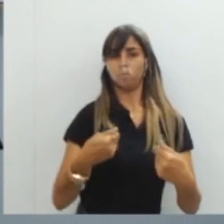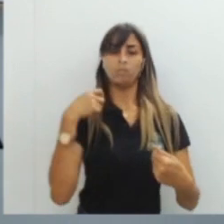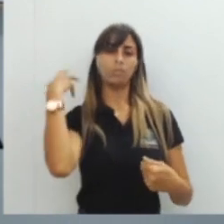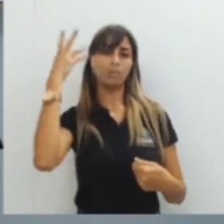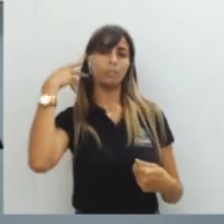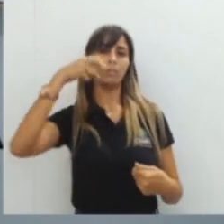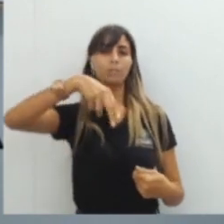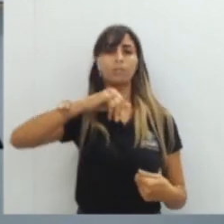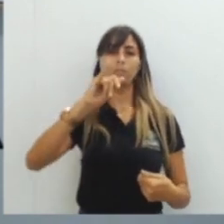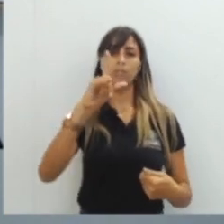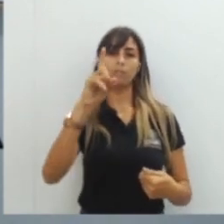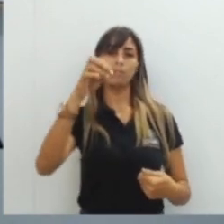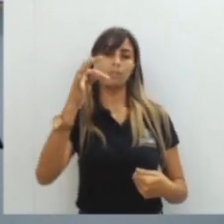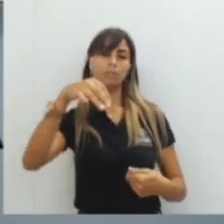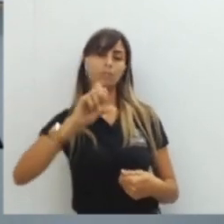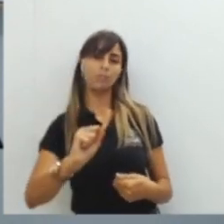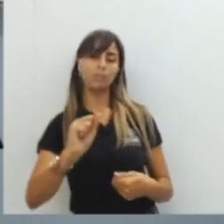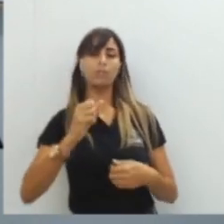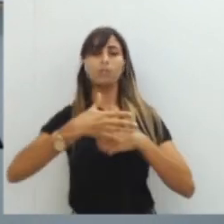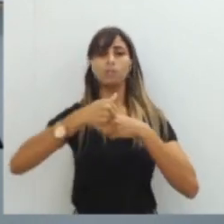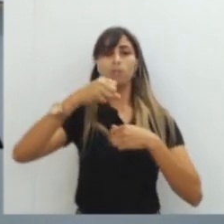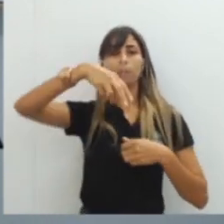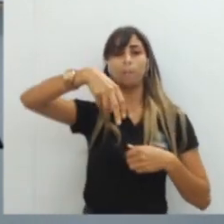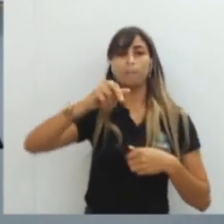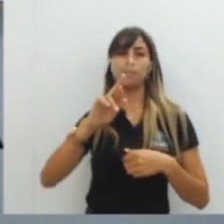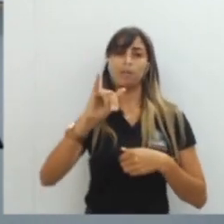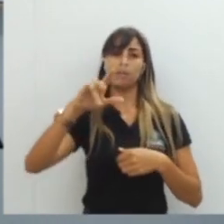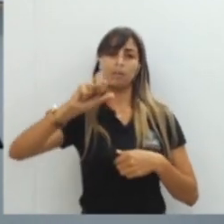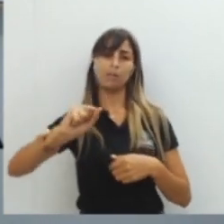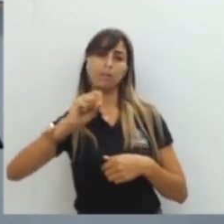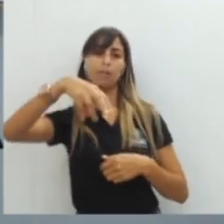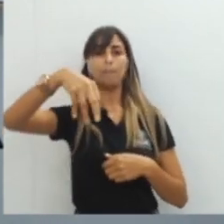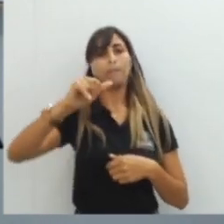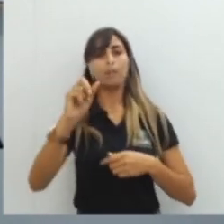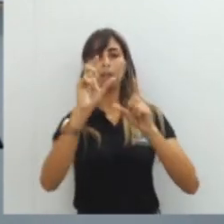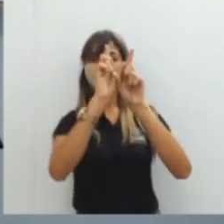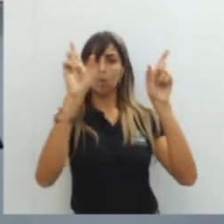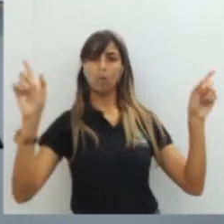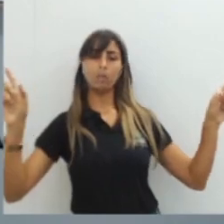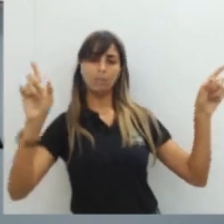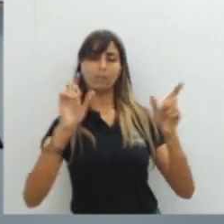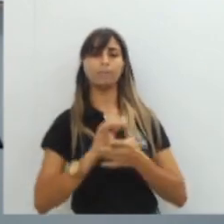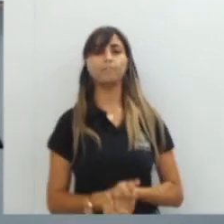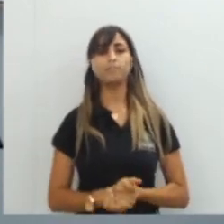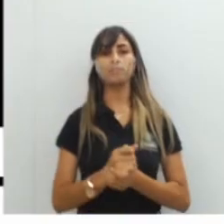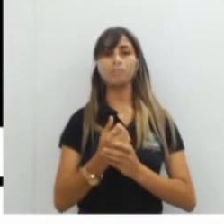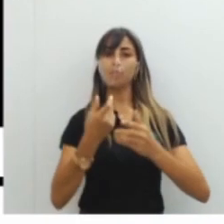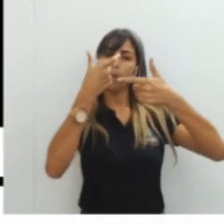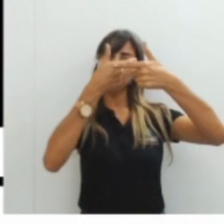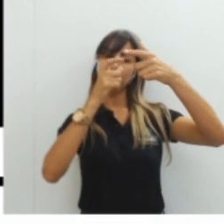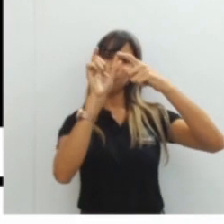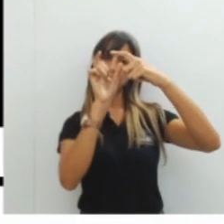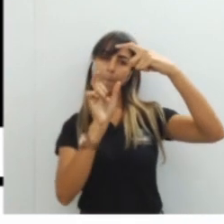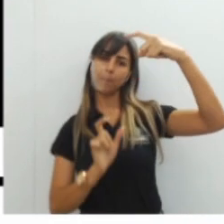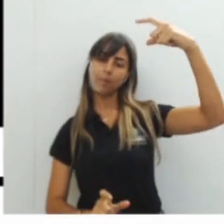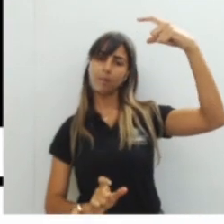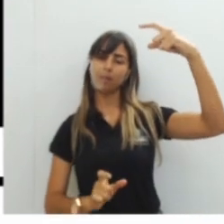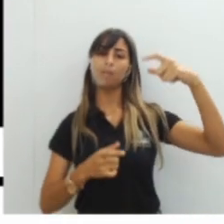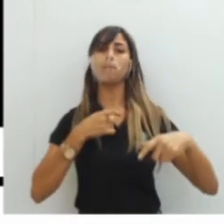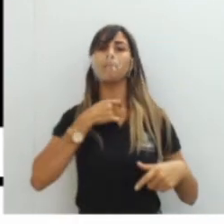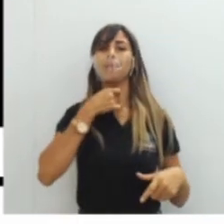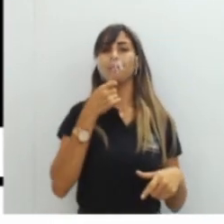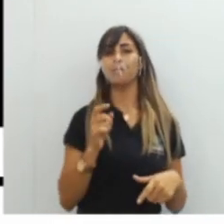Milton Nascimento chamada Maria Maria. E a música dele diz o seguinte, é um trechinho, tá? Não reparem na minha voz, mas ela